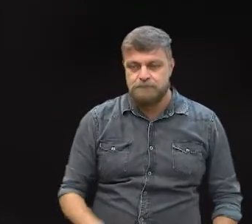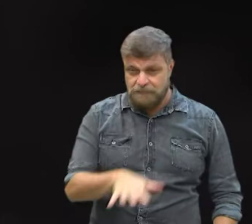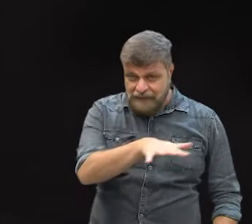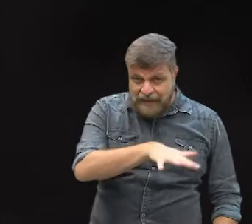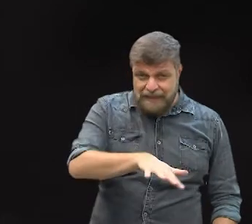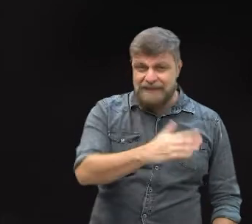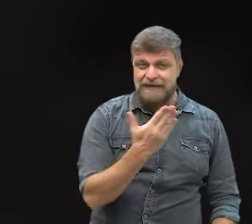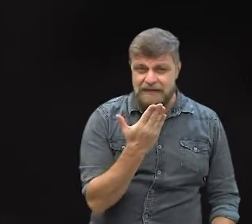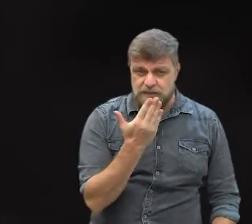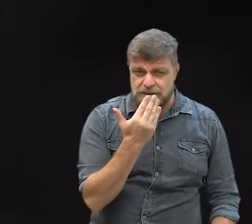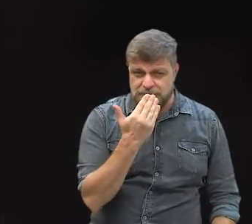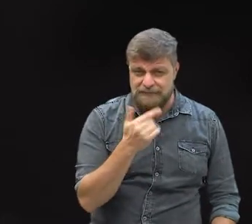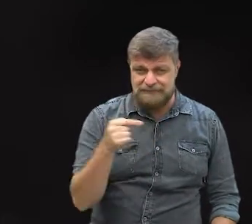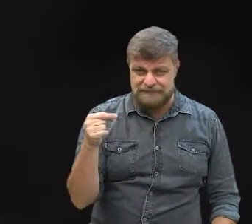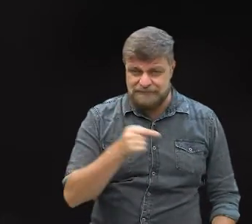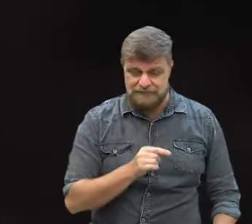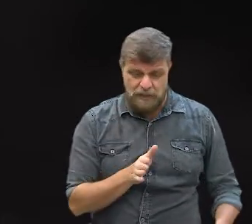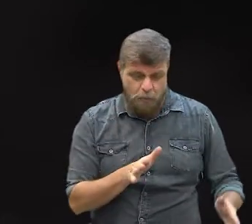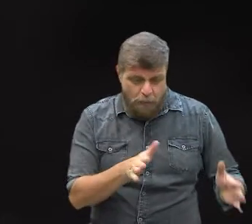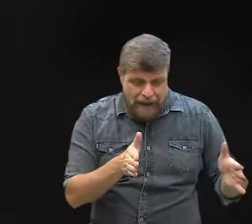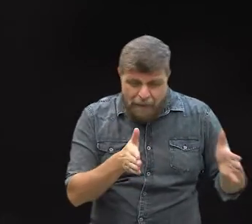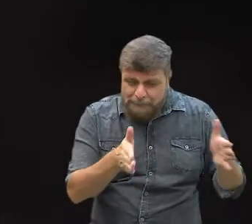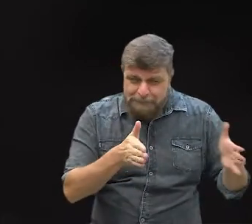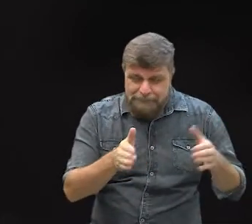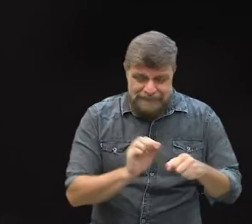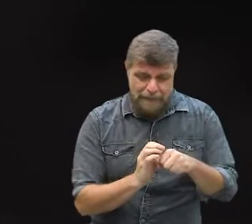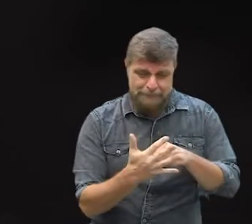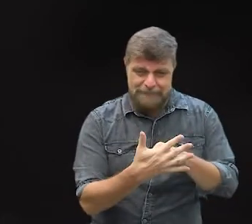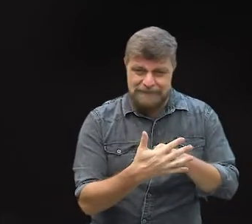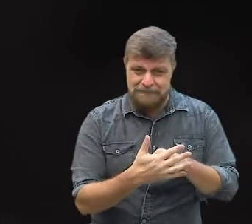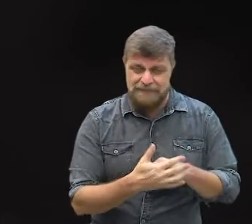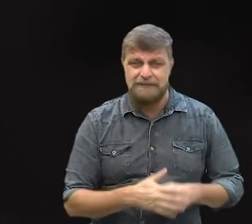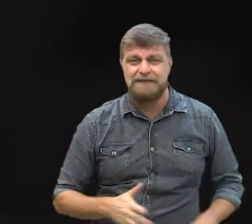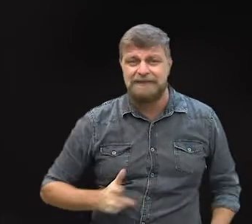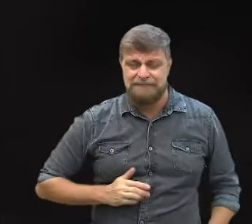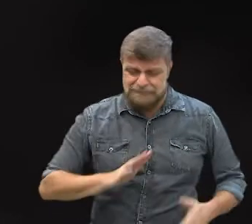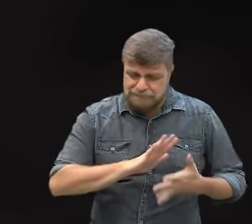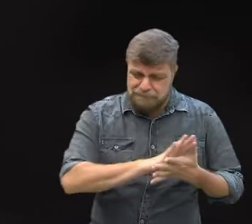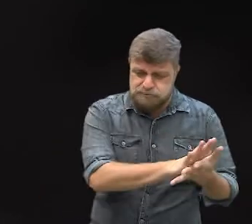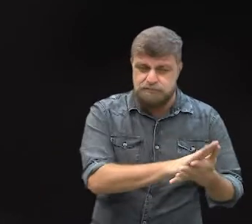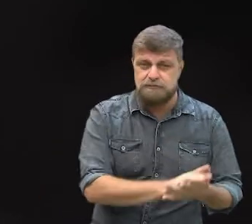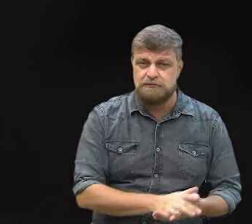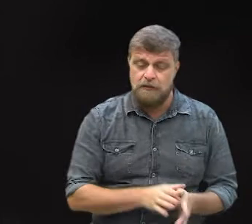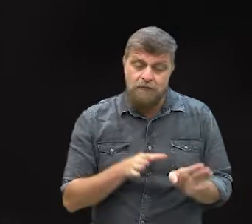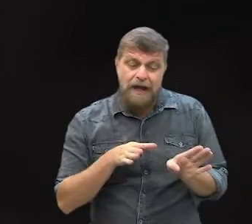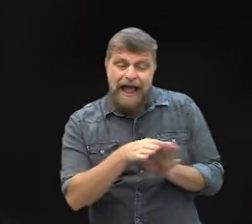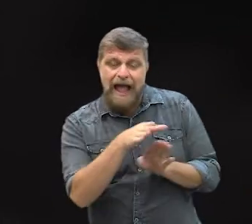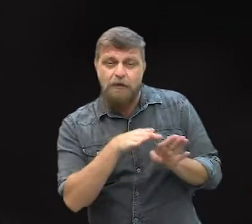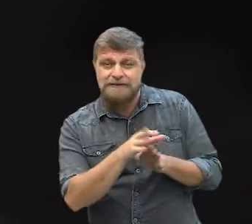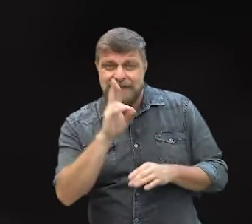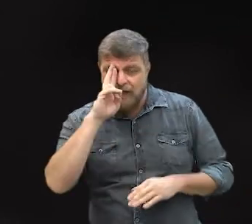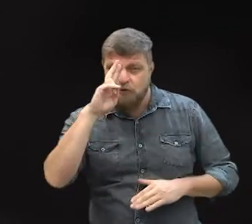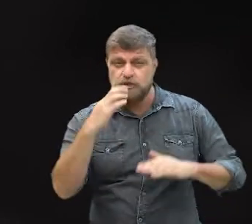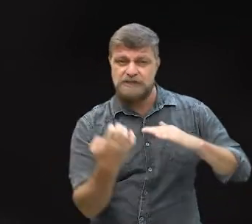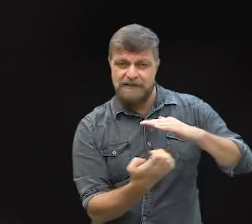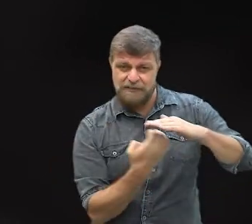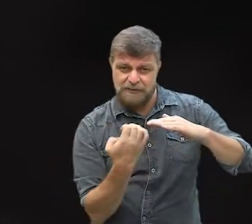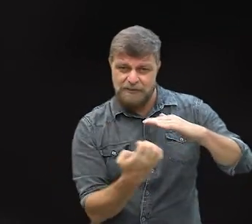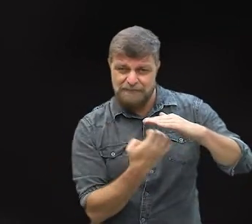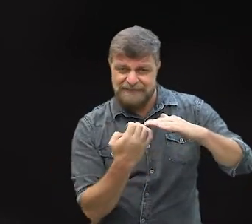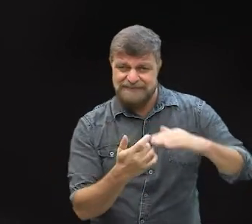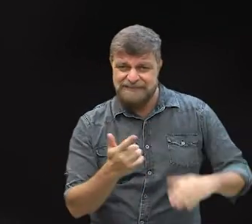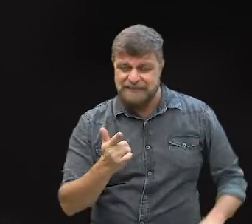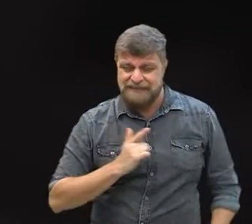um dos que mais foi impactado pela pandemia, o que você diria para o empreendedor hoje que